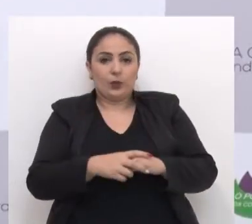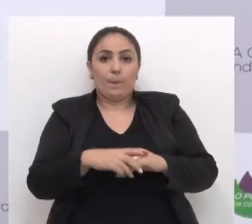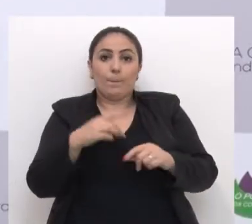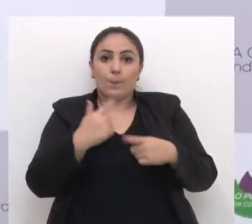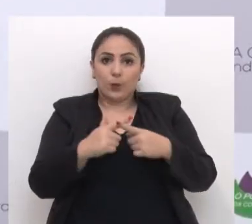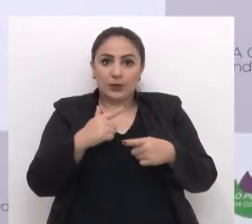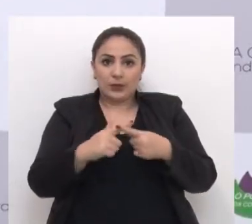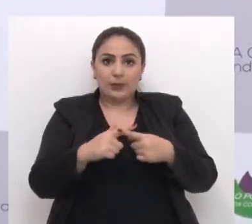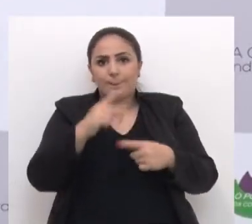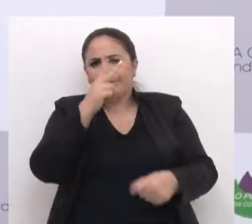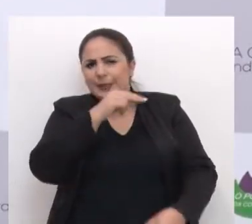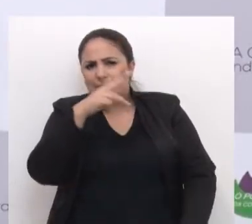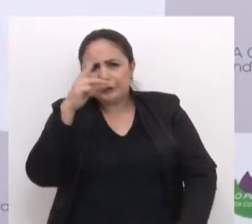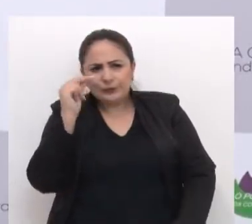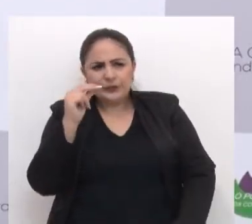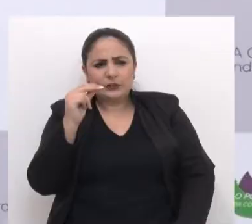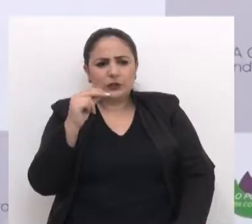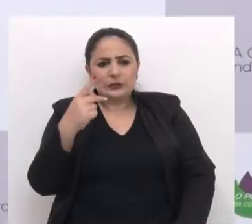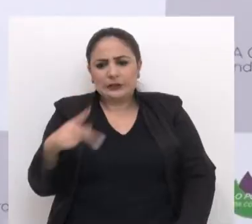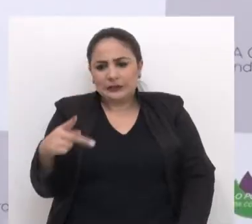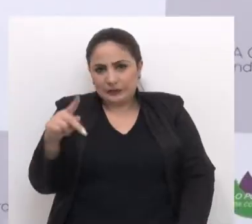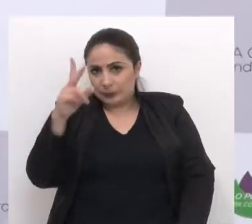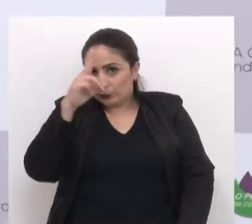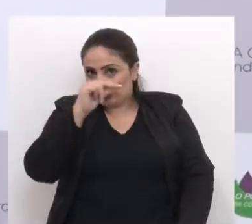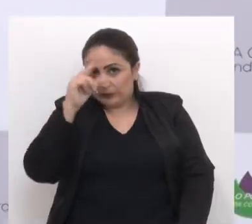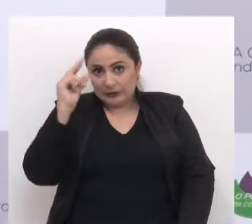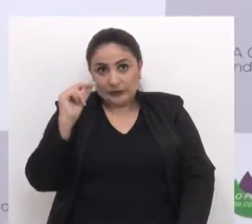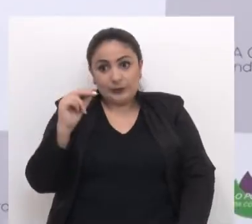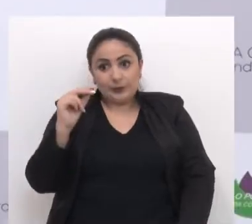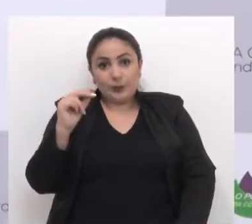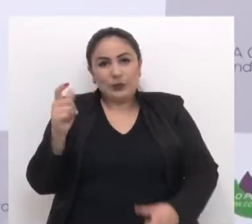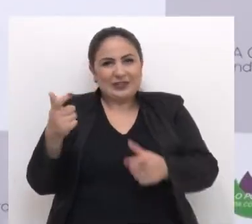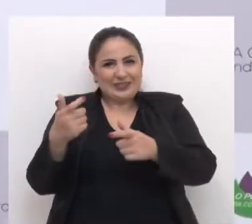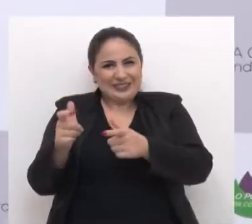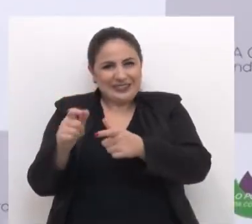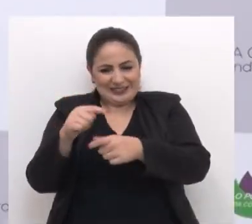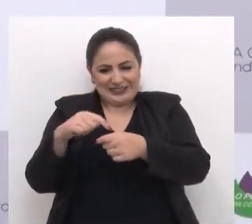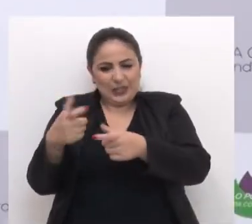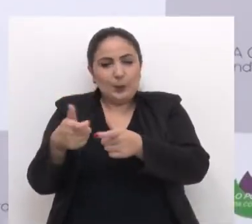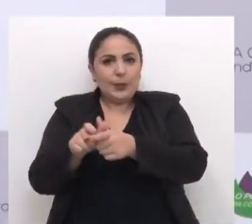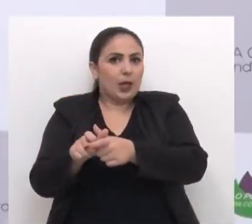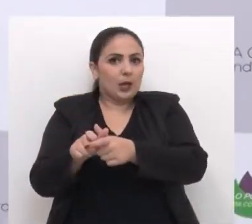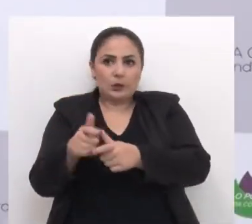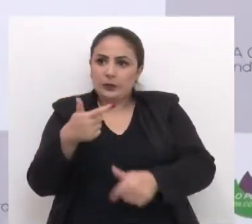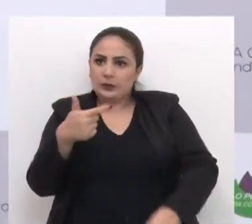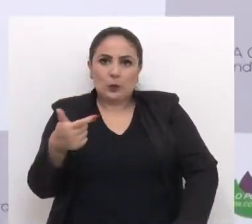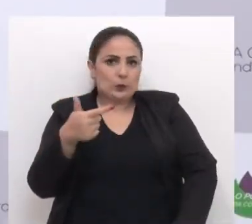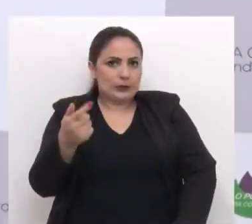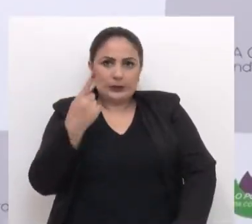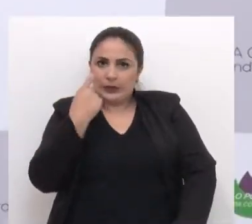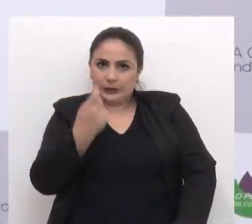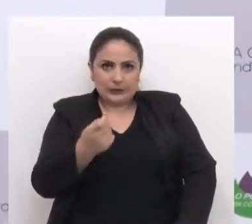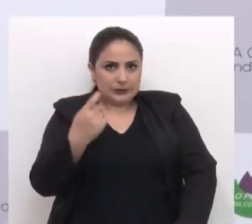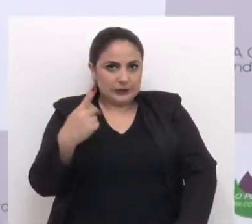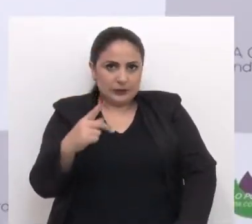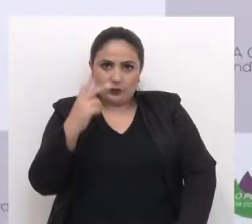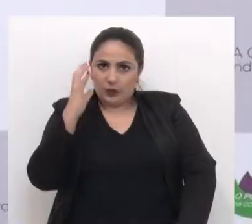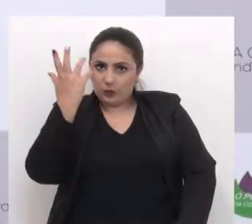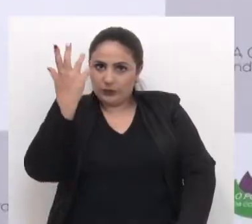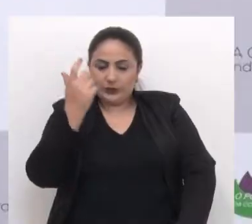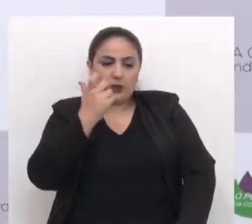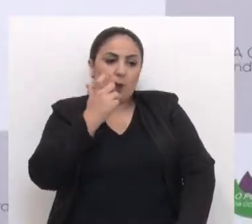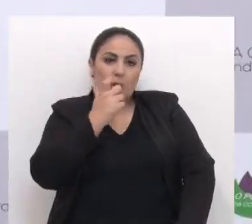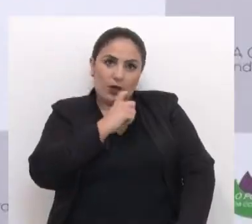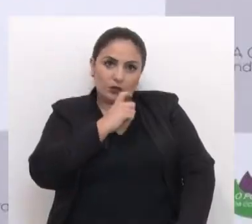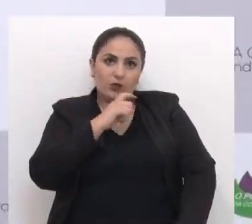medidas, porque prefeitos desses municípios, vereadores, enfim, não vão ter o mínimo interesse que isso